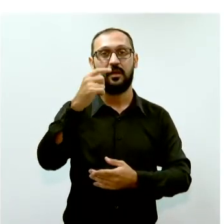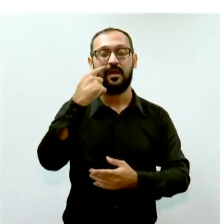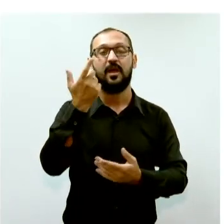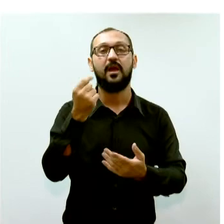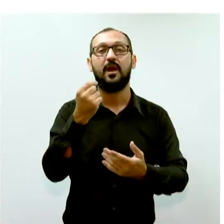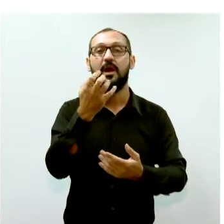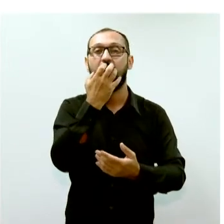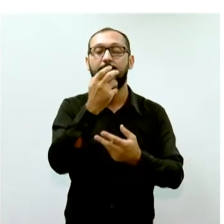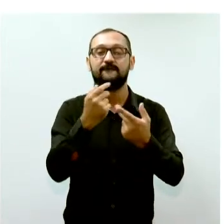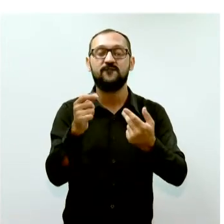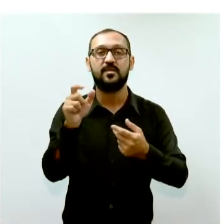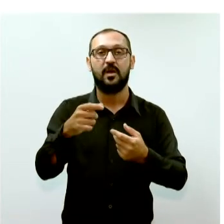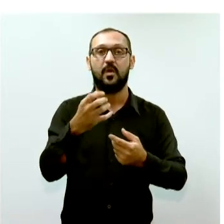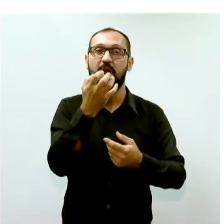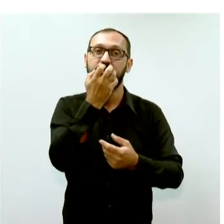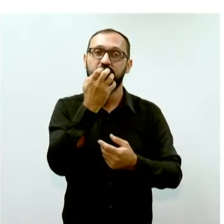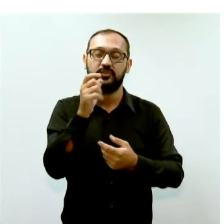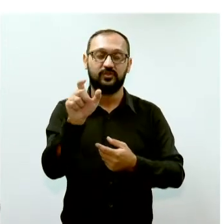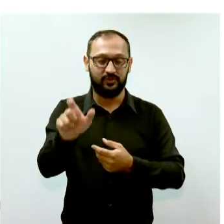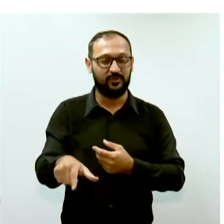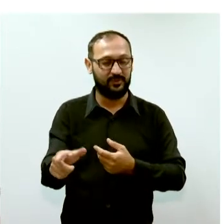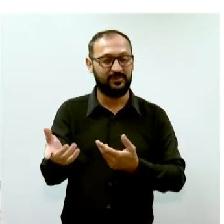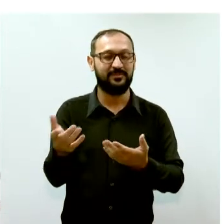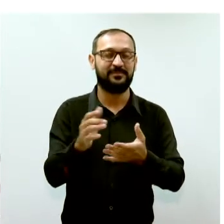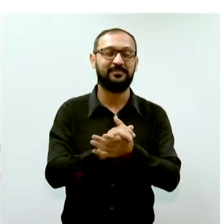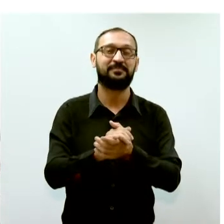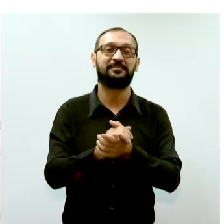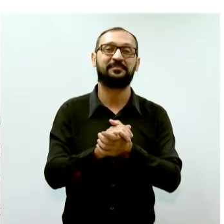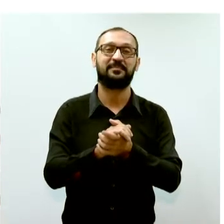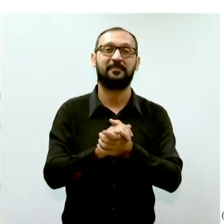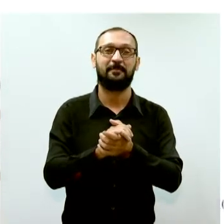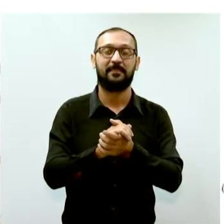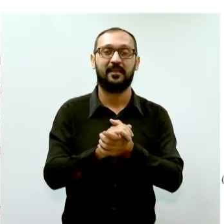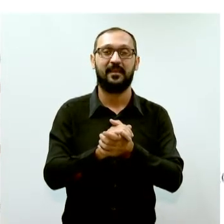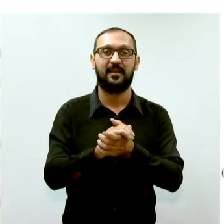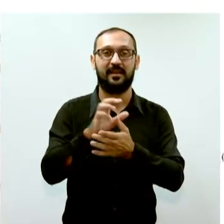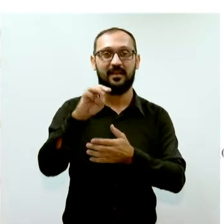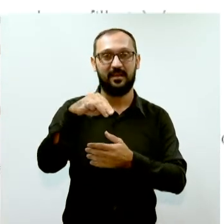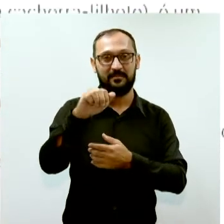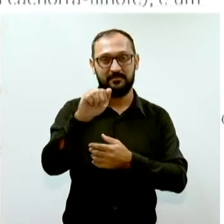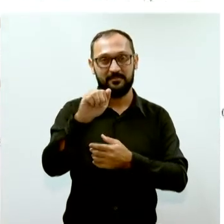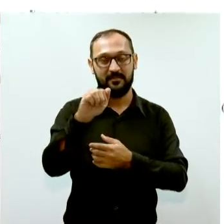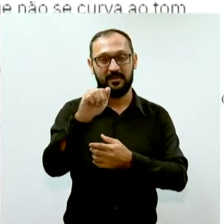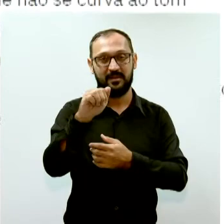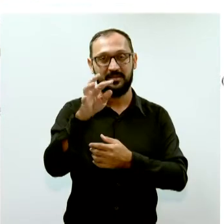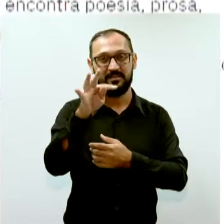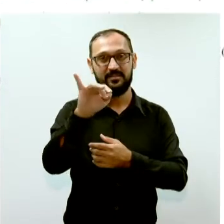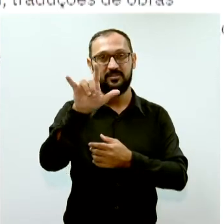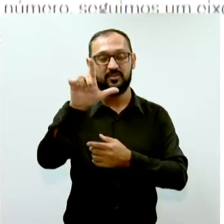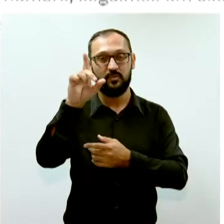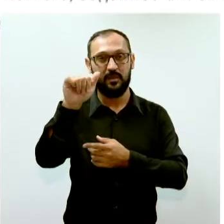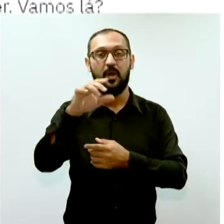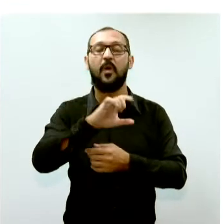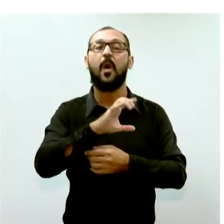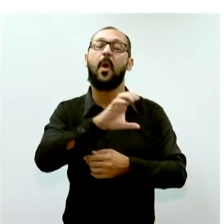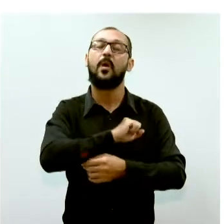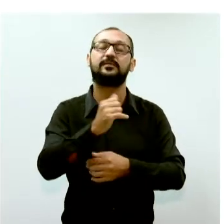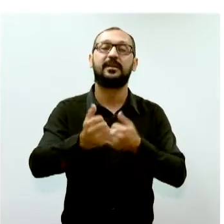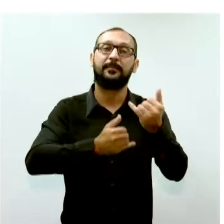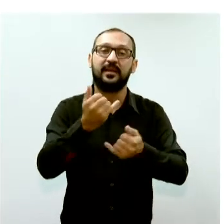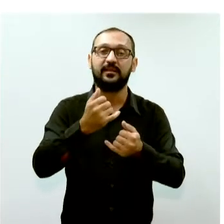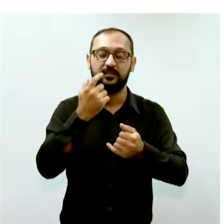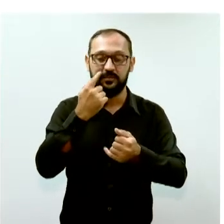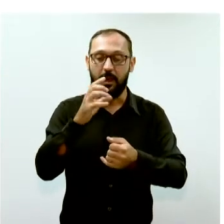da vira-latinha de um dos editores da revista. Ah, sim. E a Matilda, ela gosta daquele jogo de pegar a